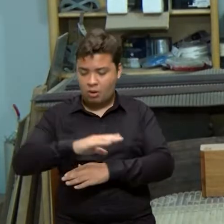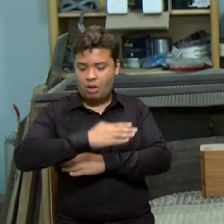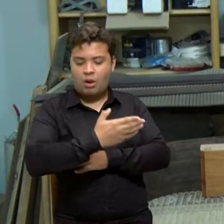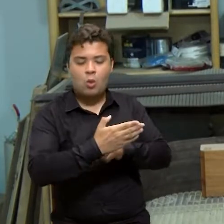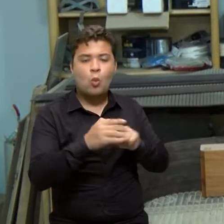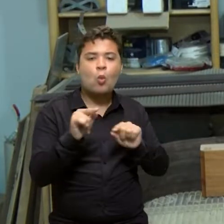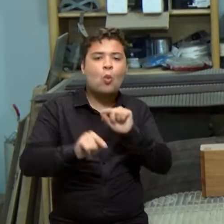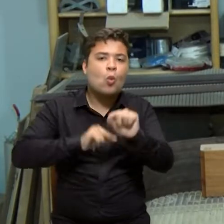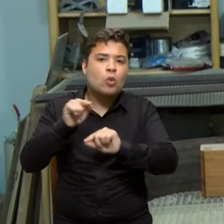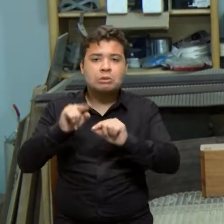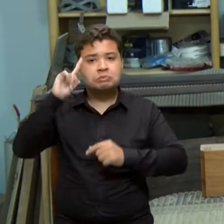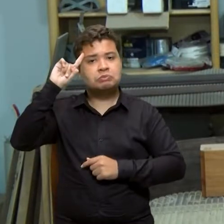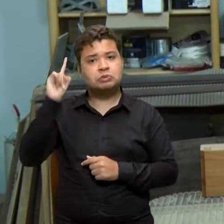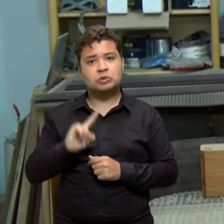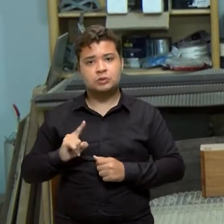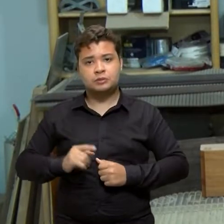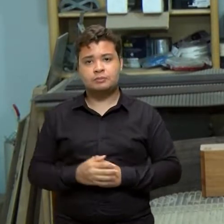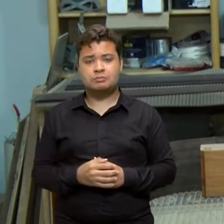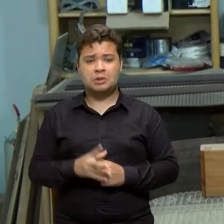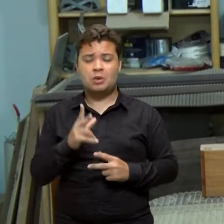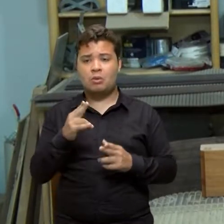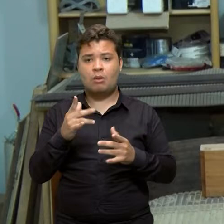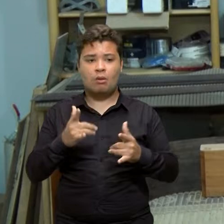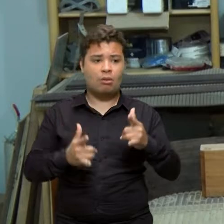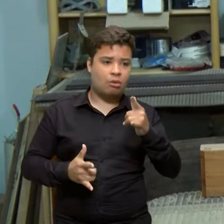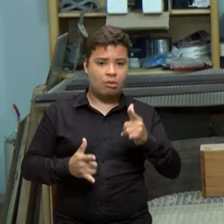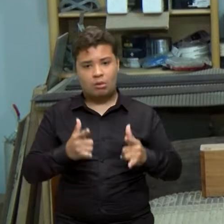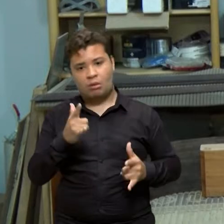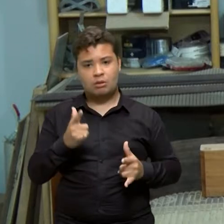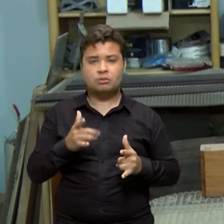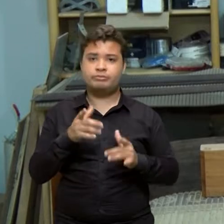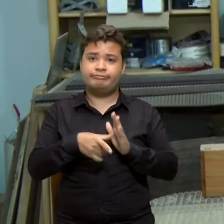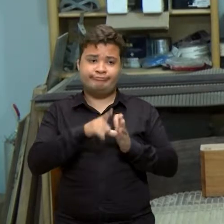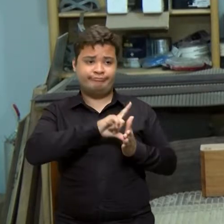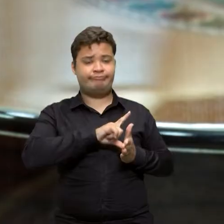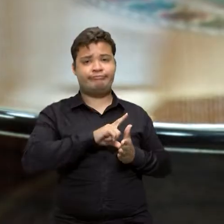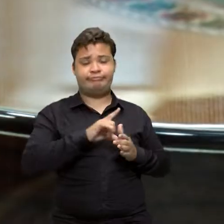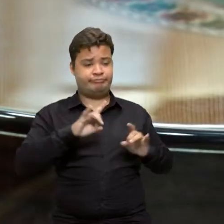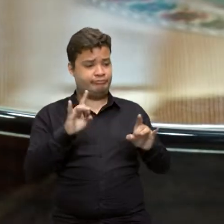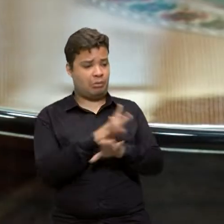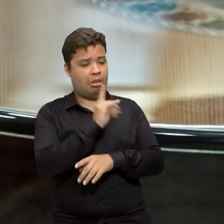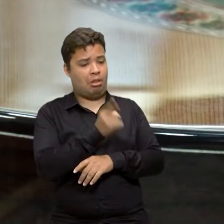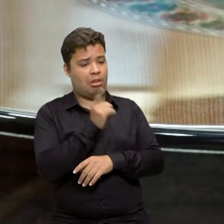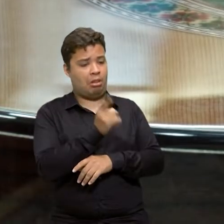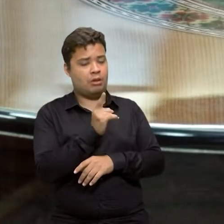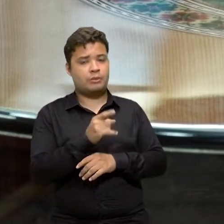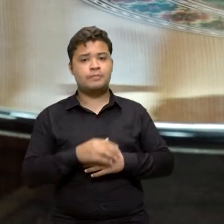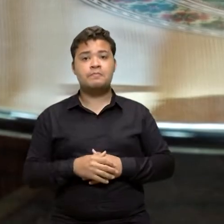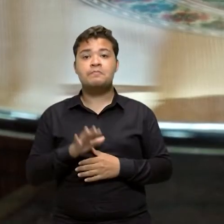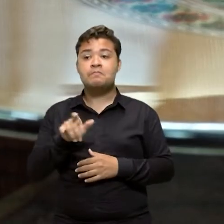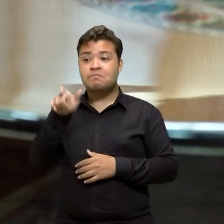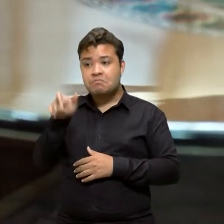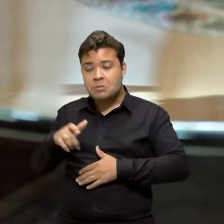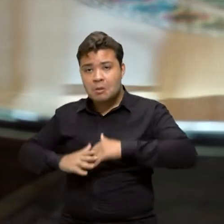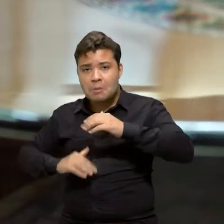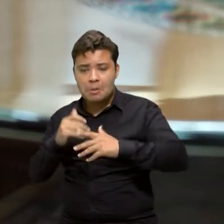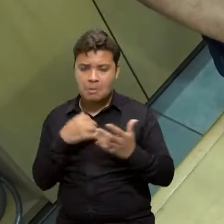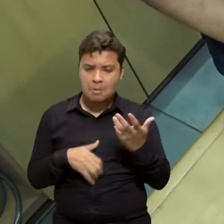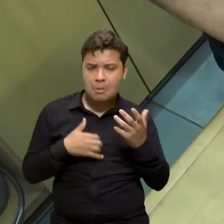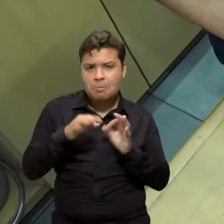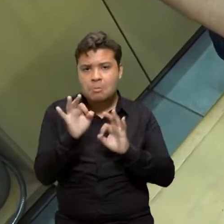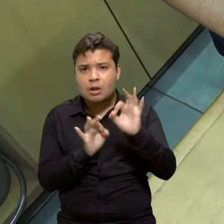dessa peça. Então ele faz aquilo como um robô. Já o luthier não, ele quer entender qual a função dessa